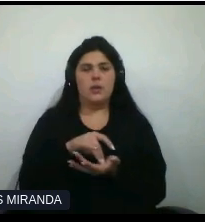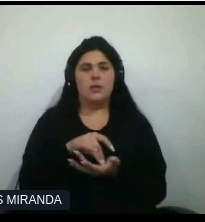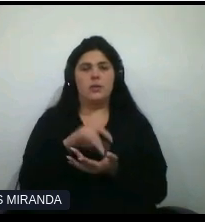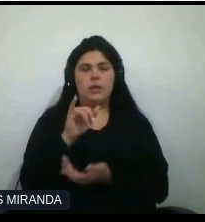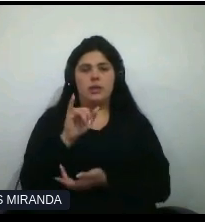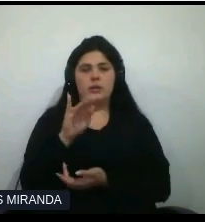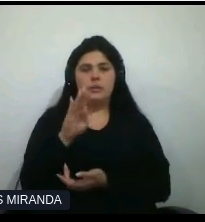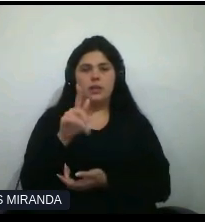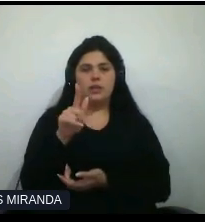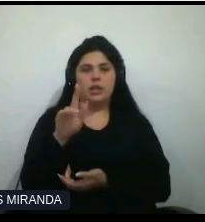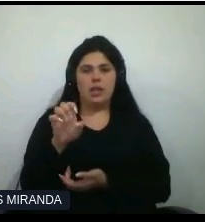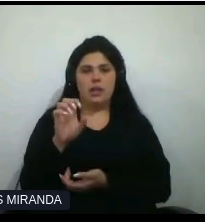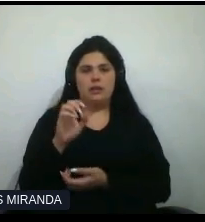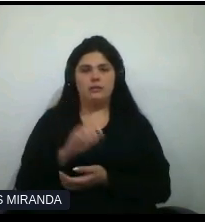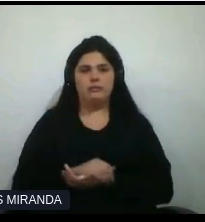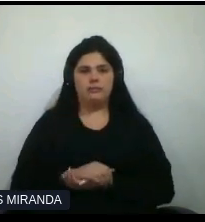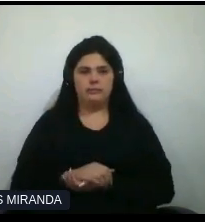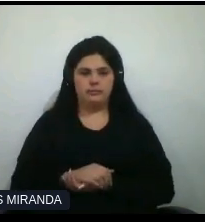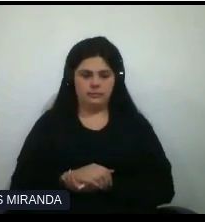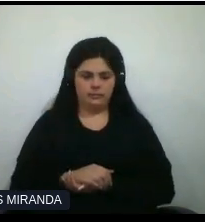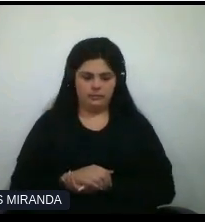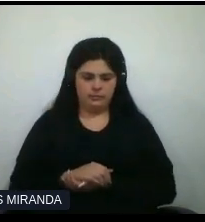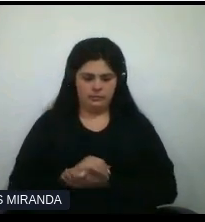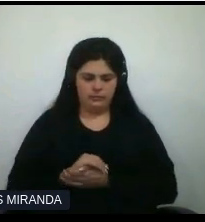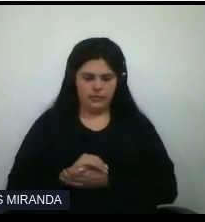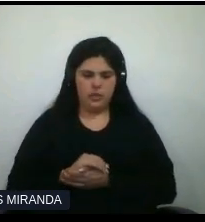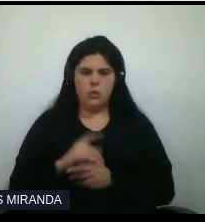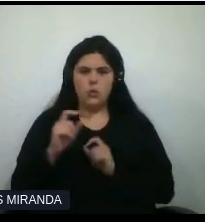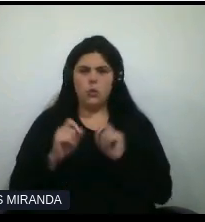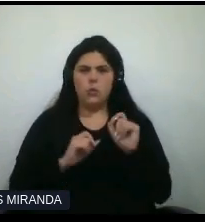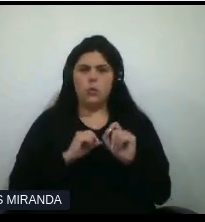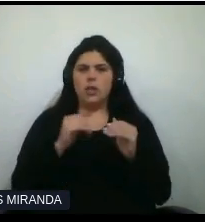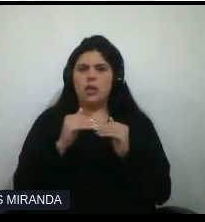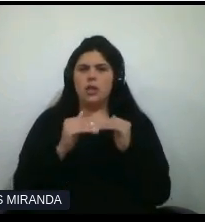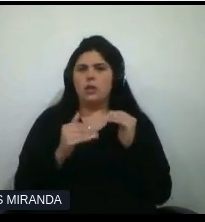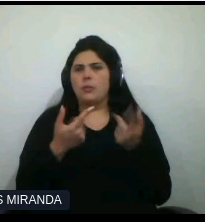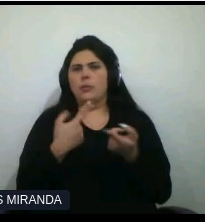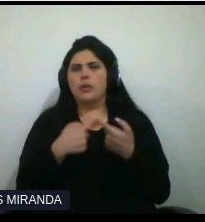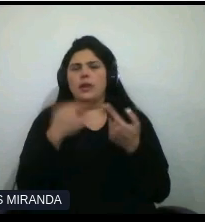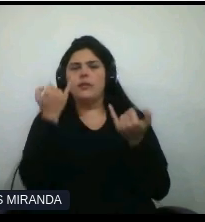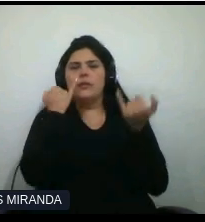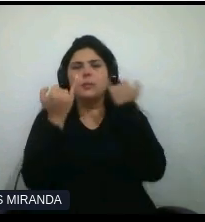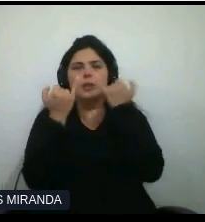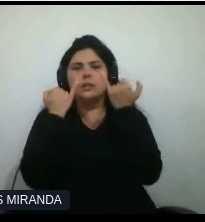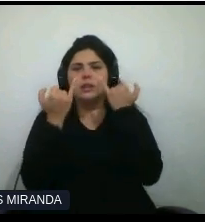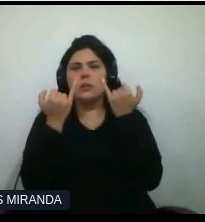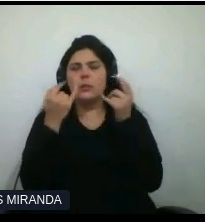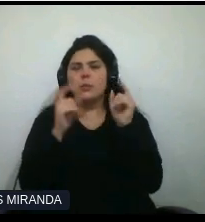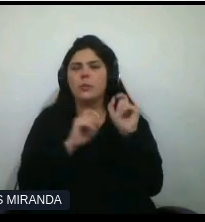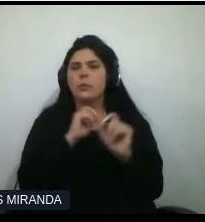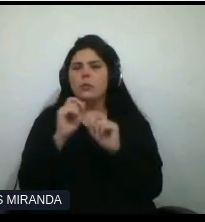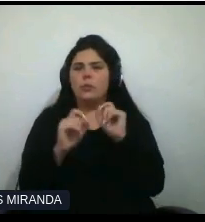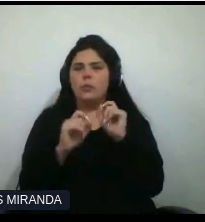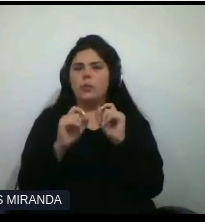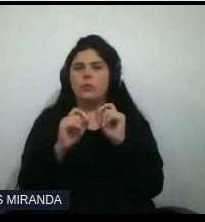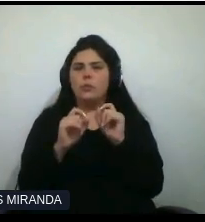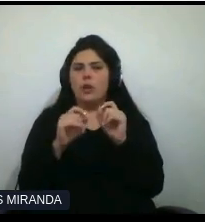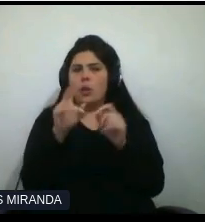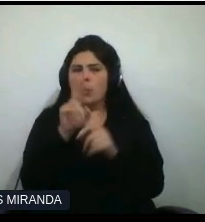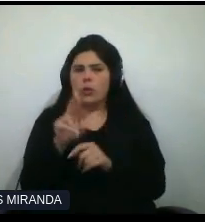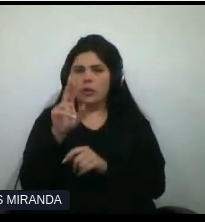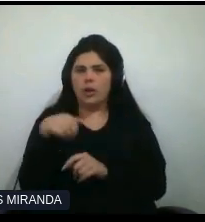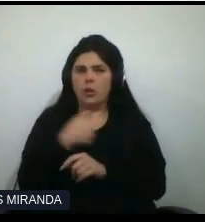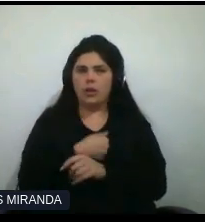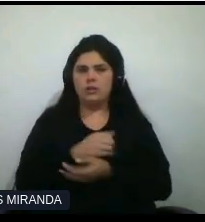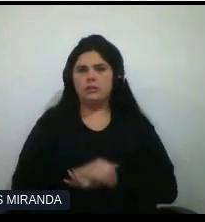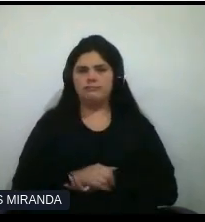IBGE. Tá? E o que tem a ver? Por que essas informações são úteis para a gente aqui?